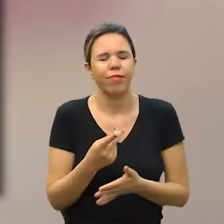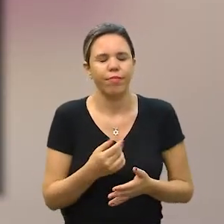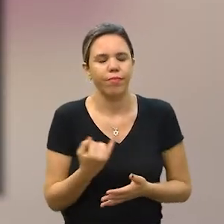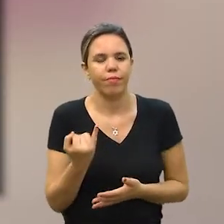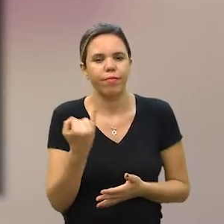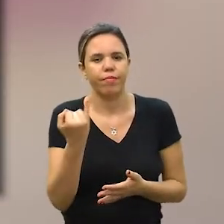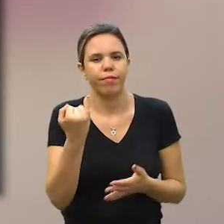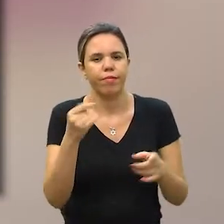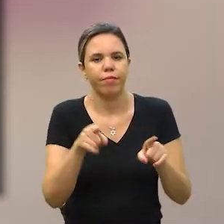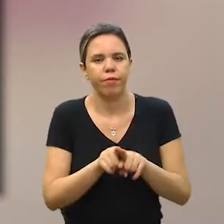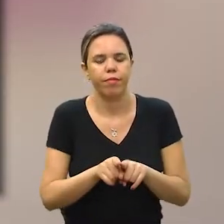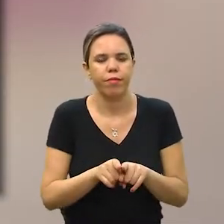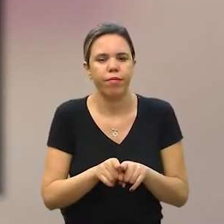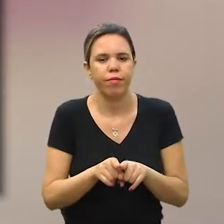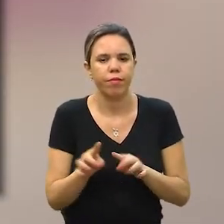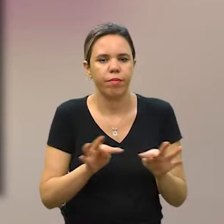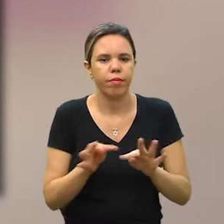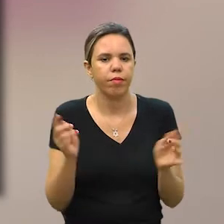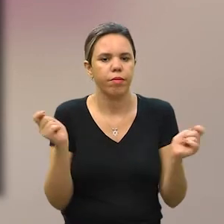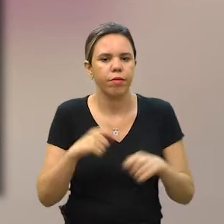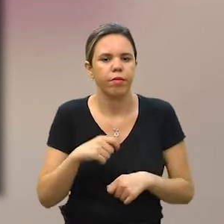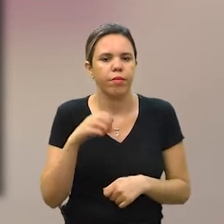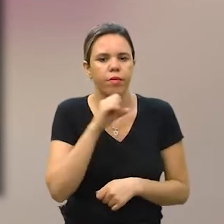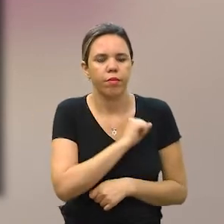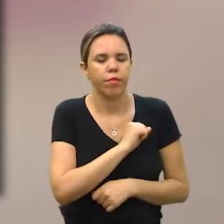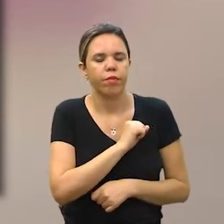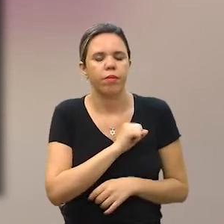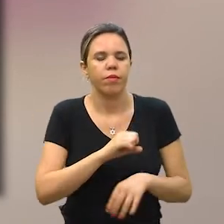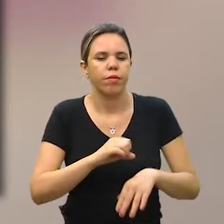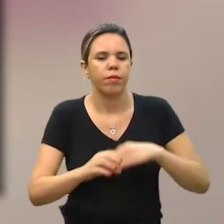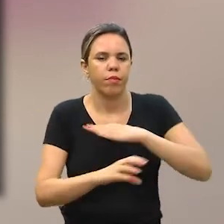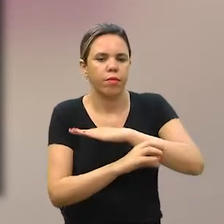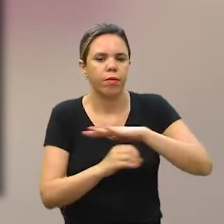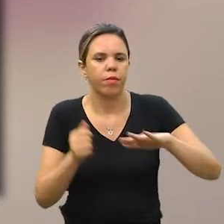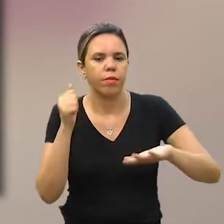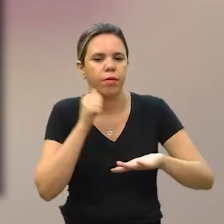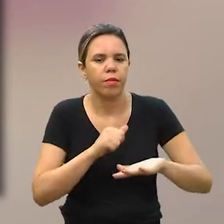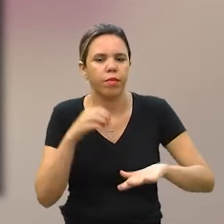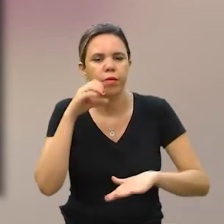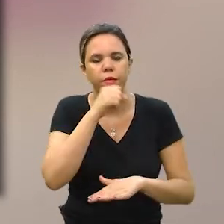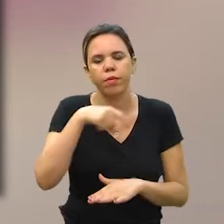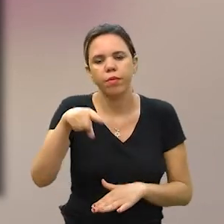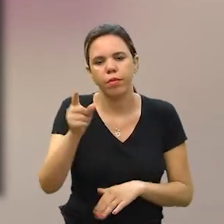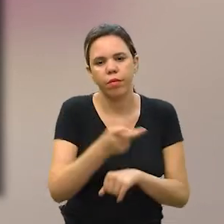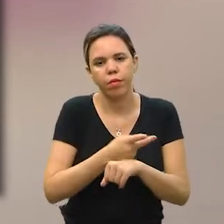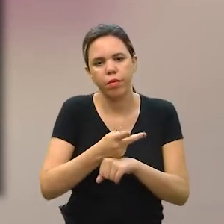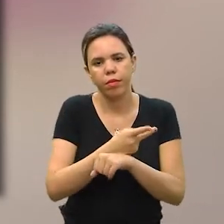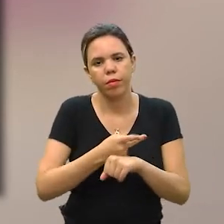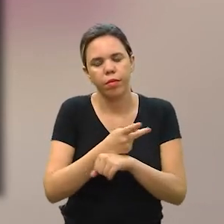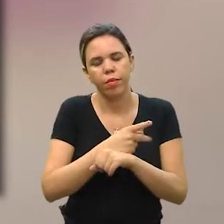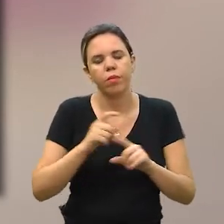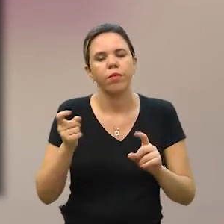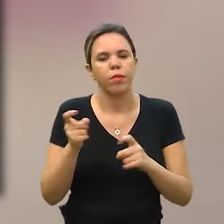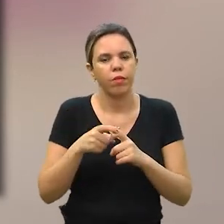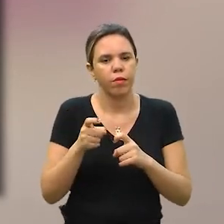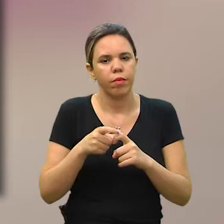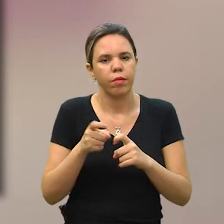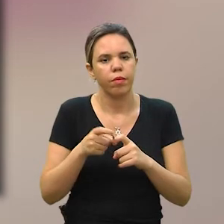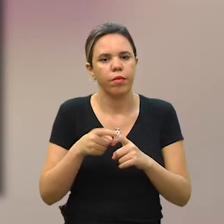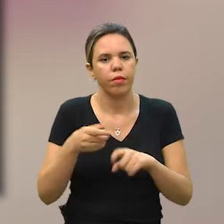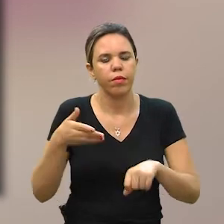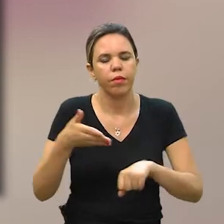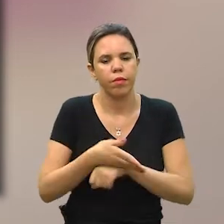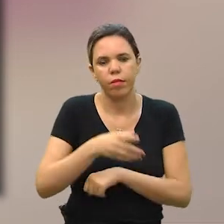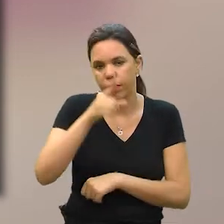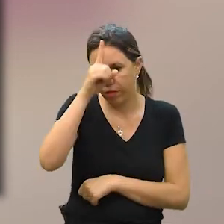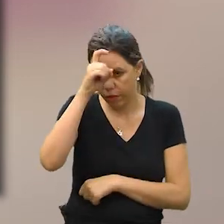é importante a gente tratar logo que possível a trombose? Então, as moças que vão rapidamente procurar uma assistência médica, avisa seu médico,